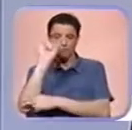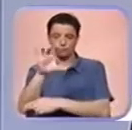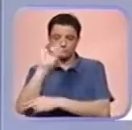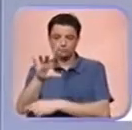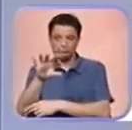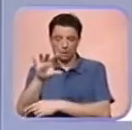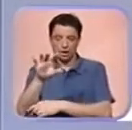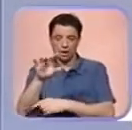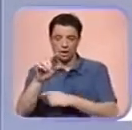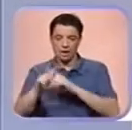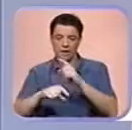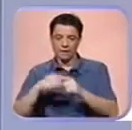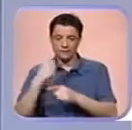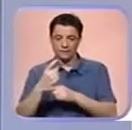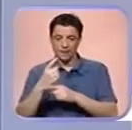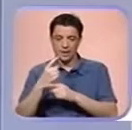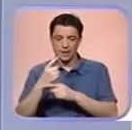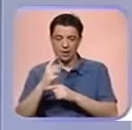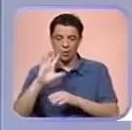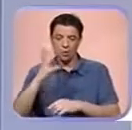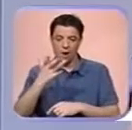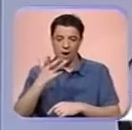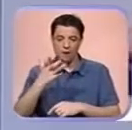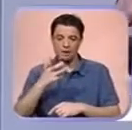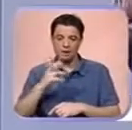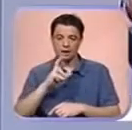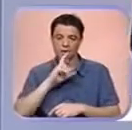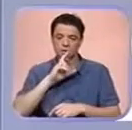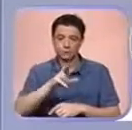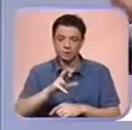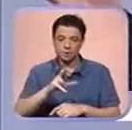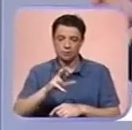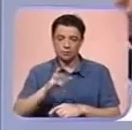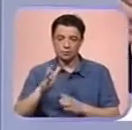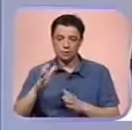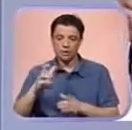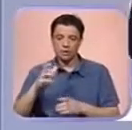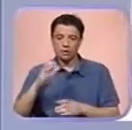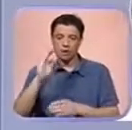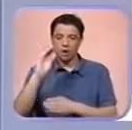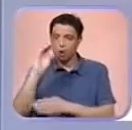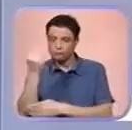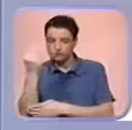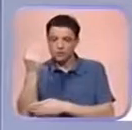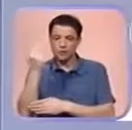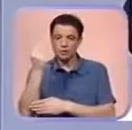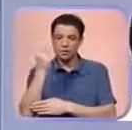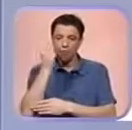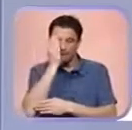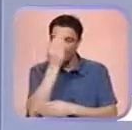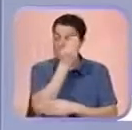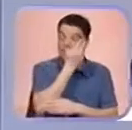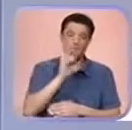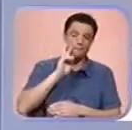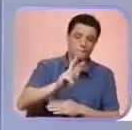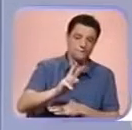à retina e vendo a reação deles em termos de seguimento, de objetos, tapando um olho, vendo como é que o